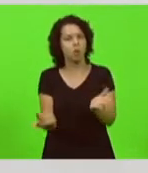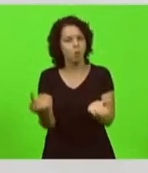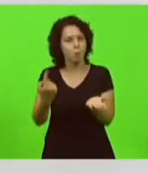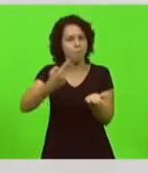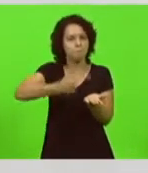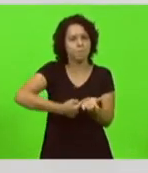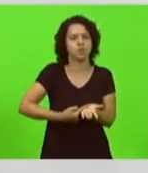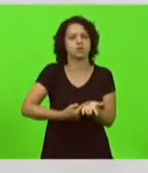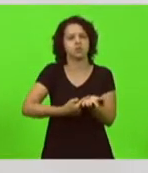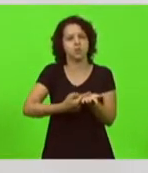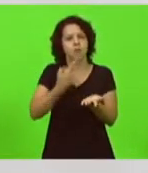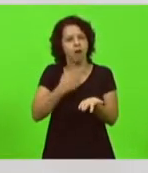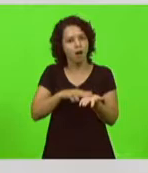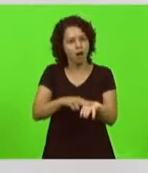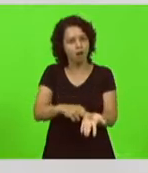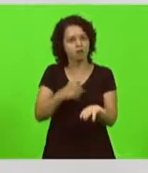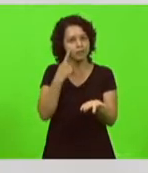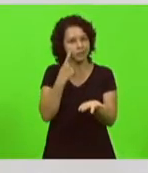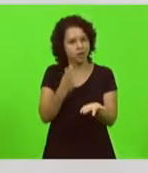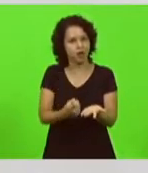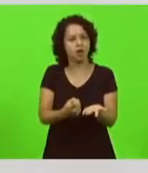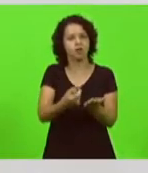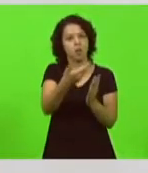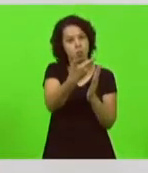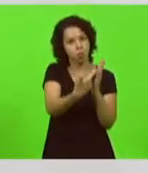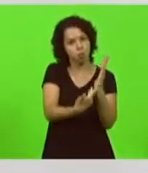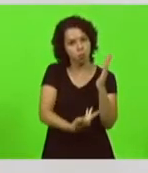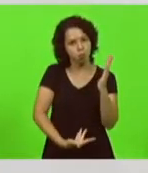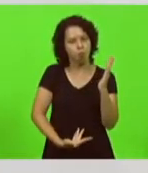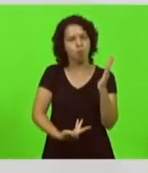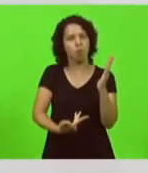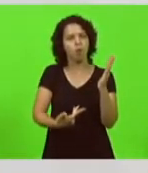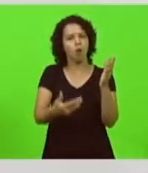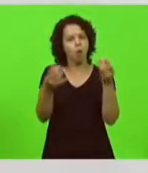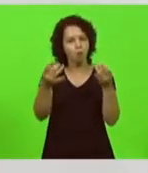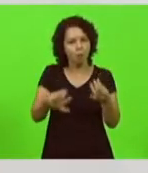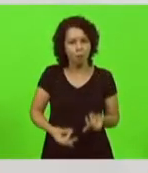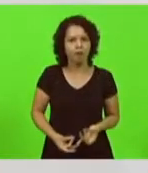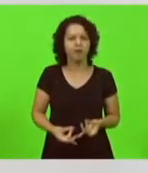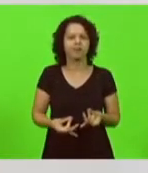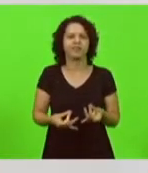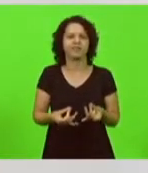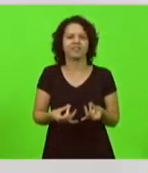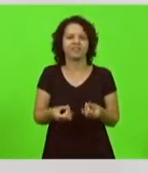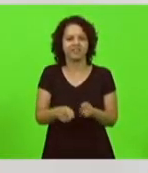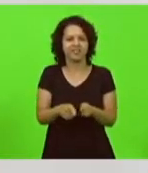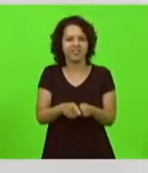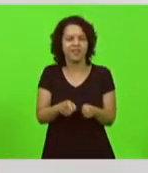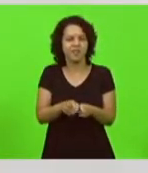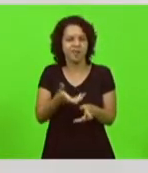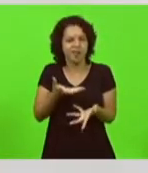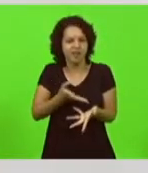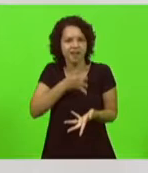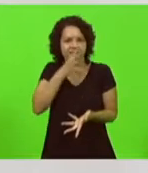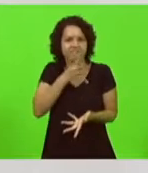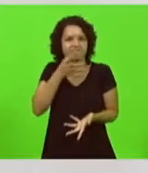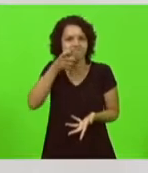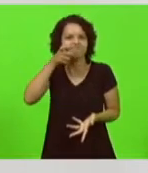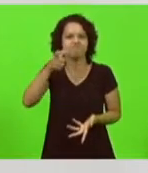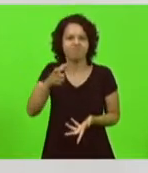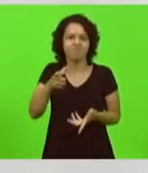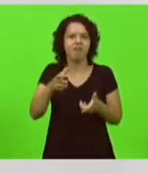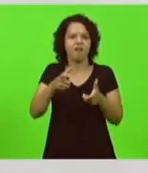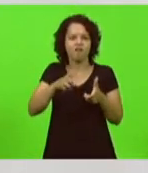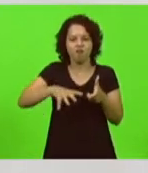de intenções, bastante ampla, é verdade, completa e, por que não dizer, ousada, versando sobre todas as áreas de governo,